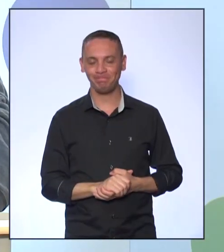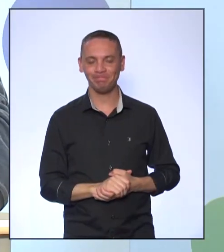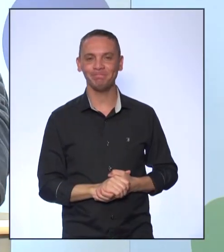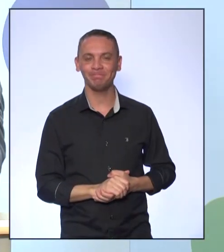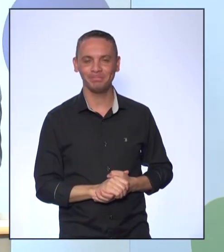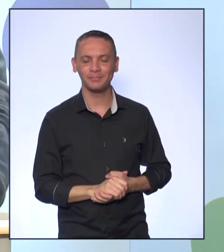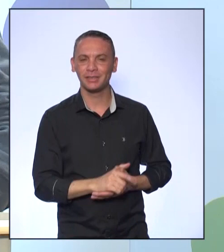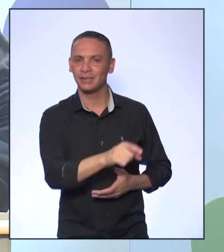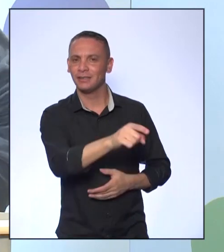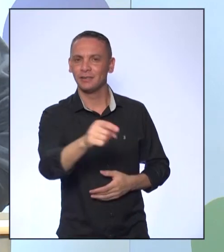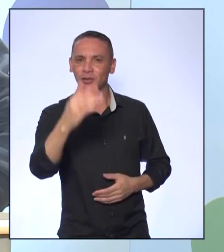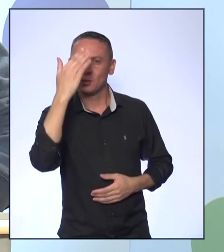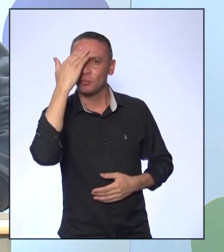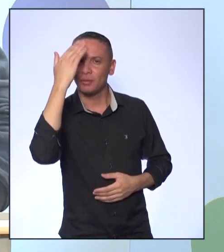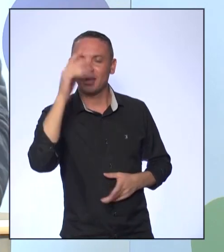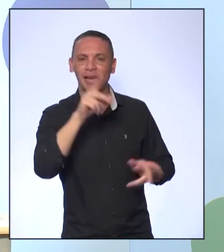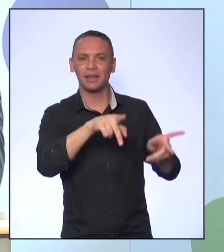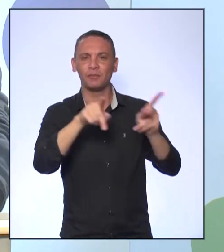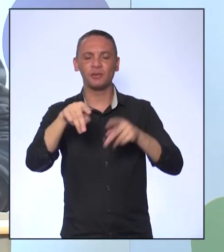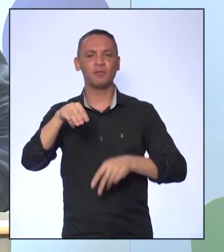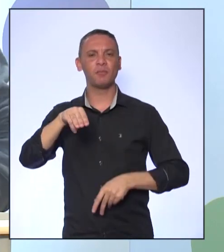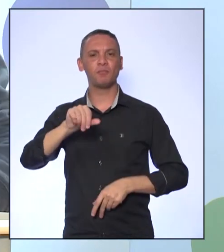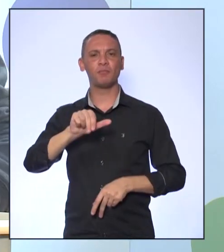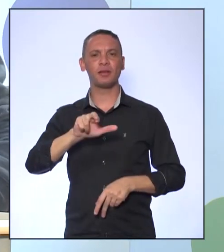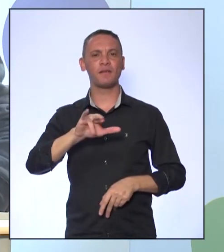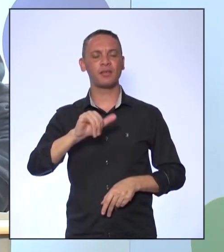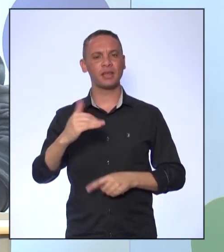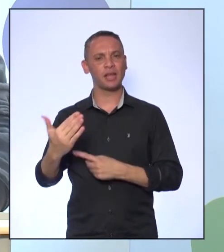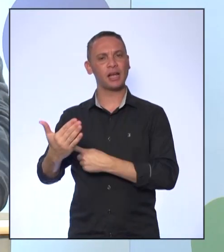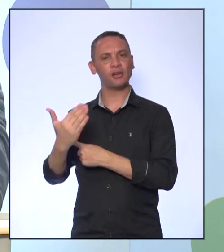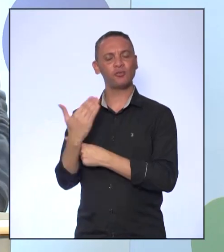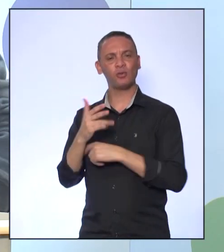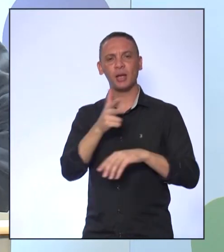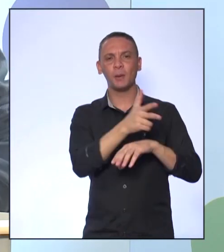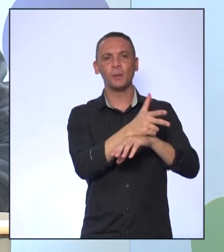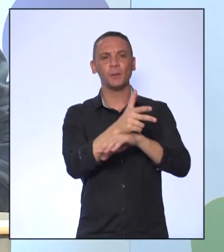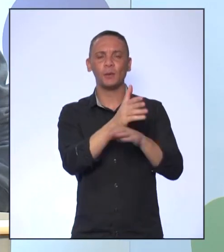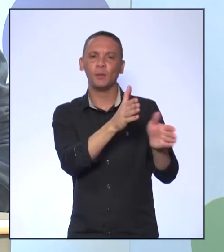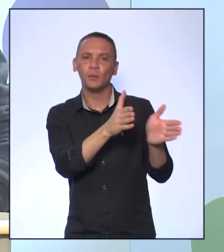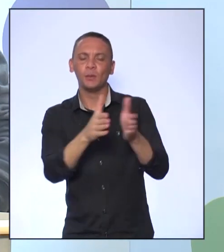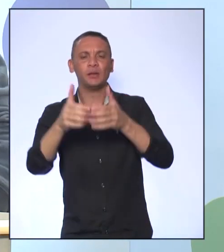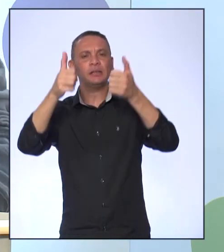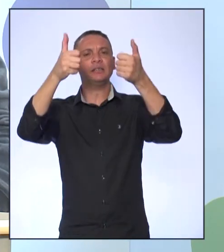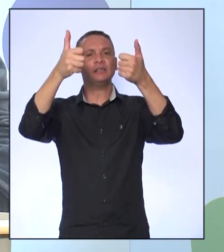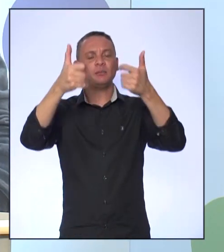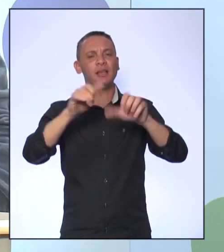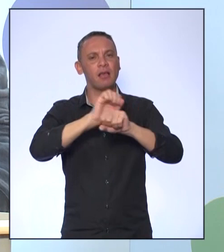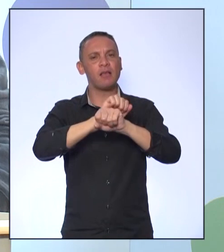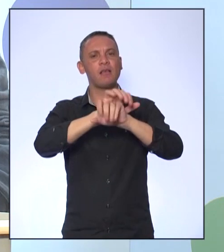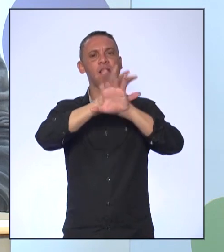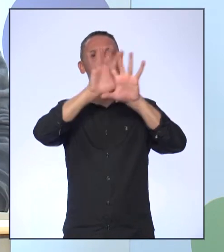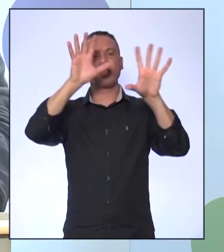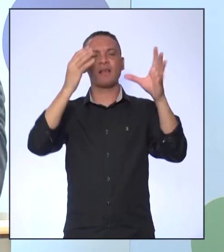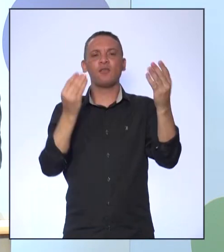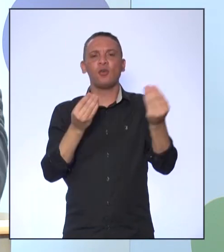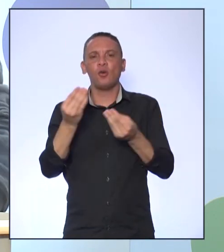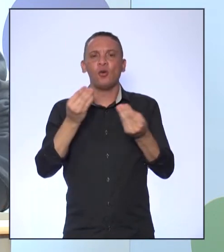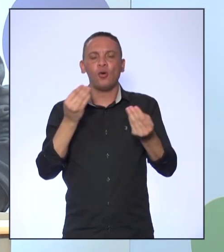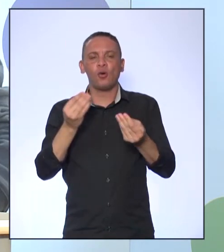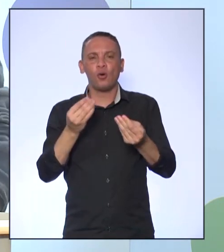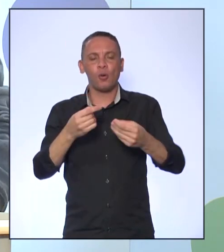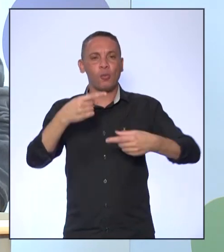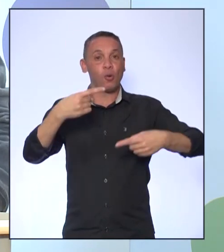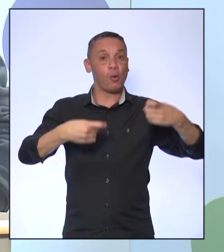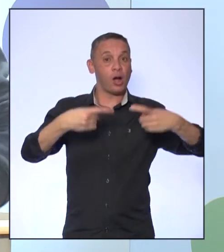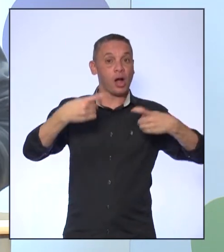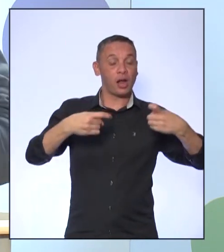Quero agradecer também a professora Mariana aí pela ajuda aí, explicando muito bem e claramente aí como foi, né, a questão aí da Guerra